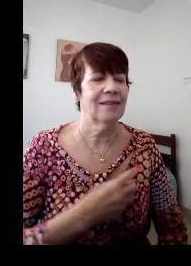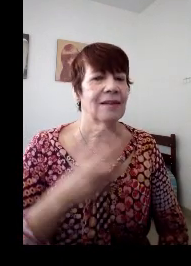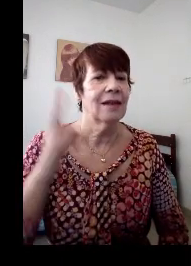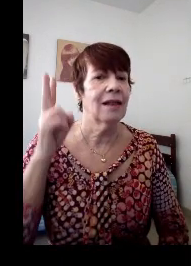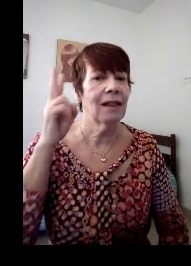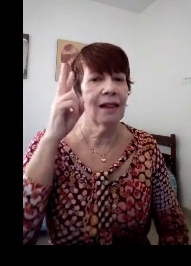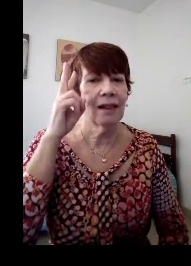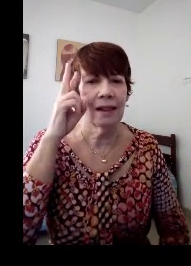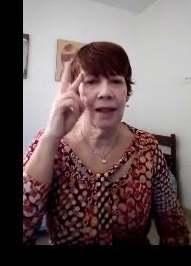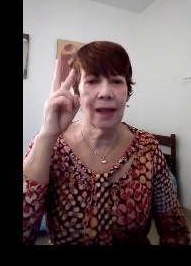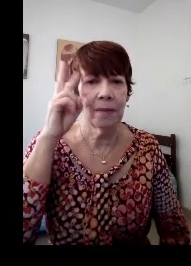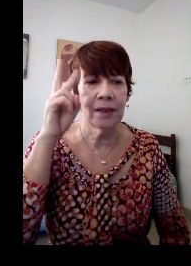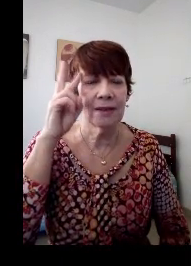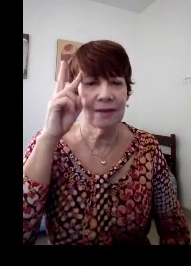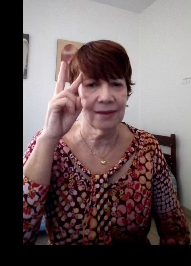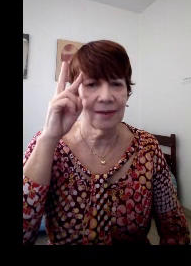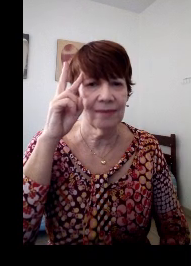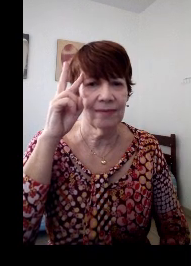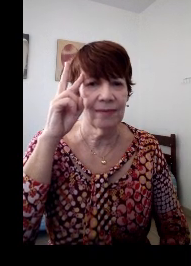lembre-se